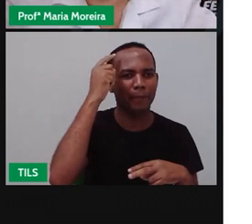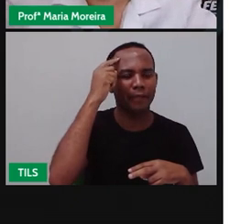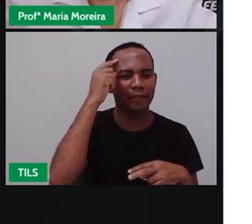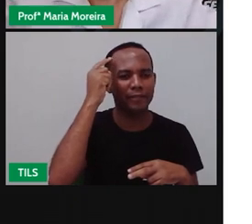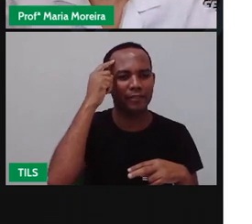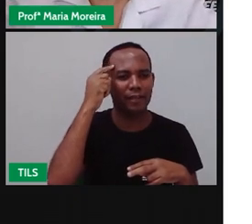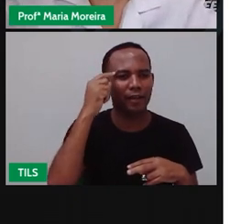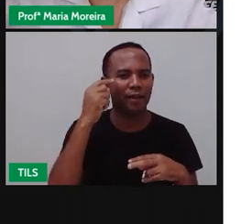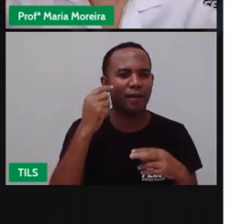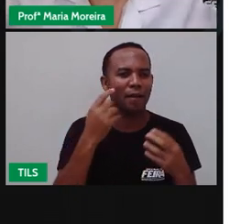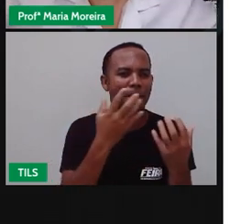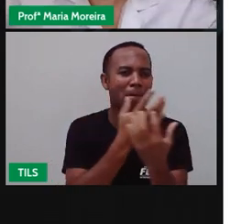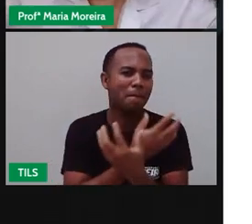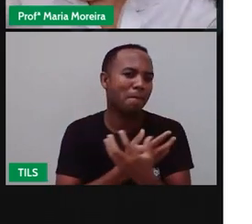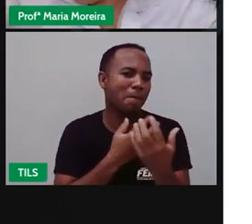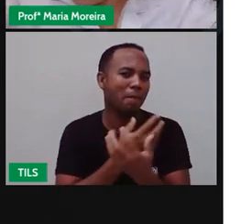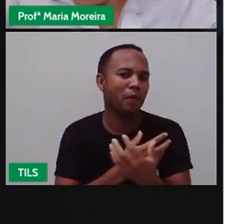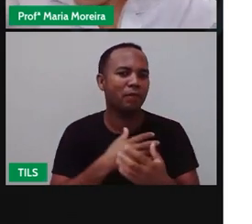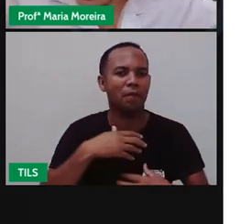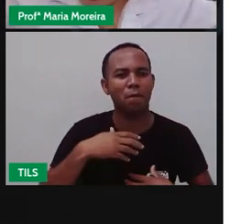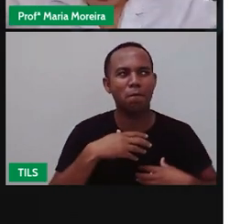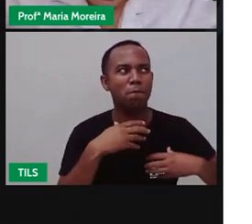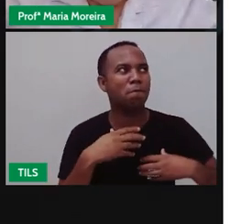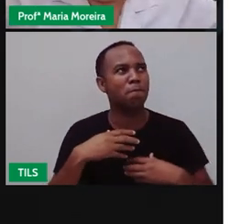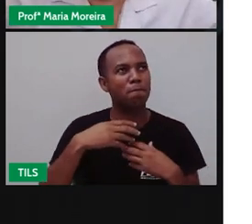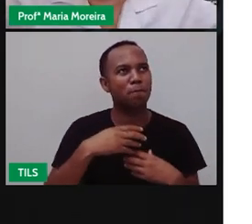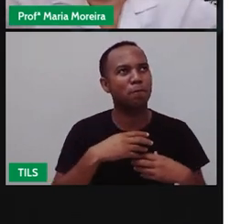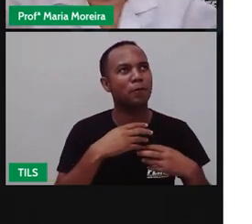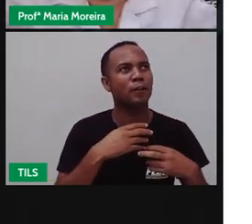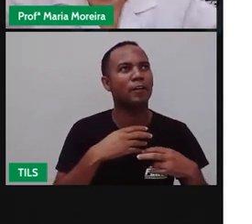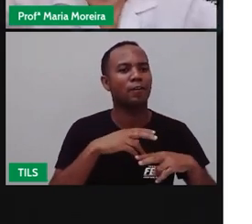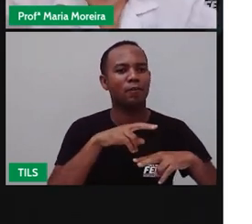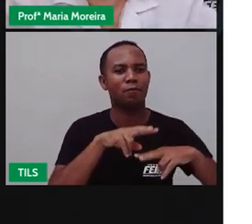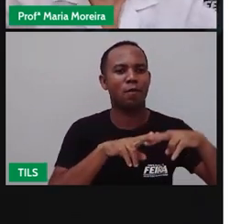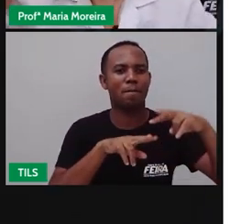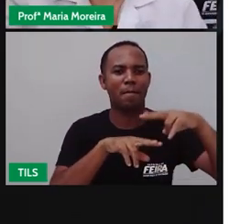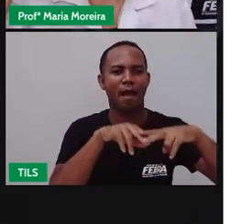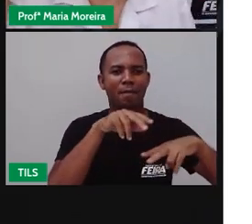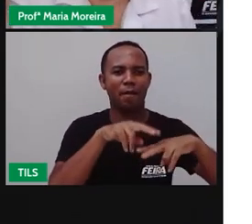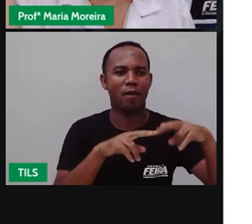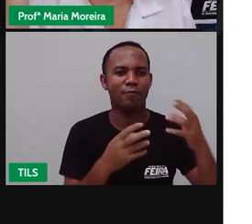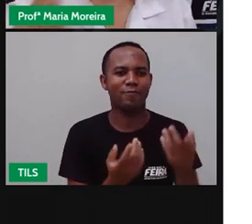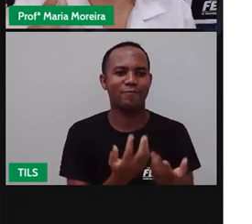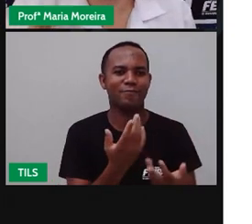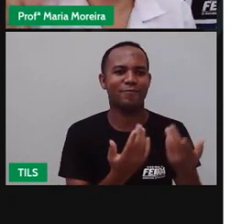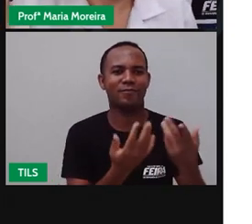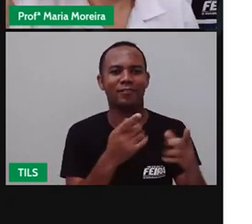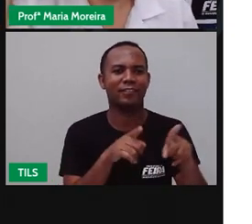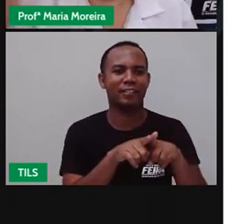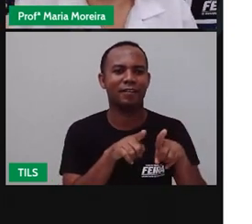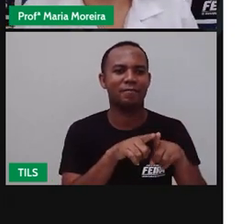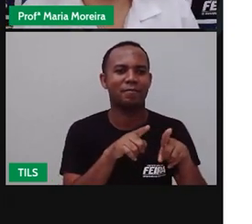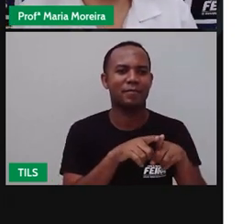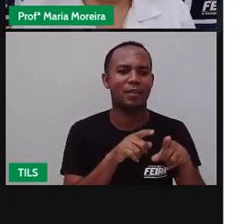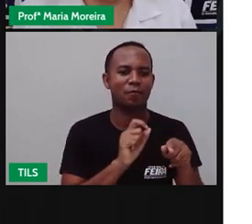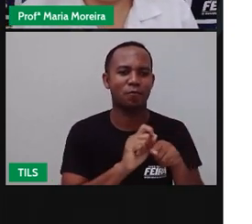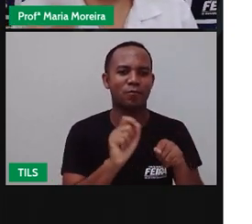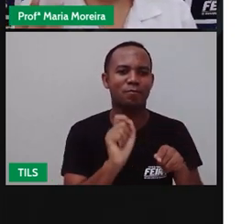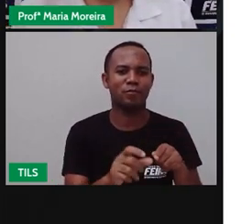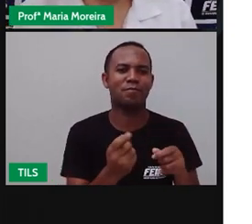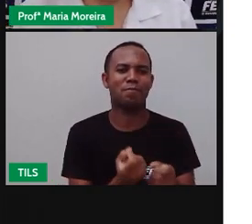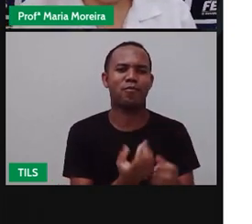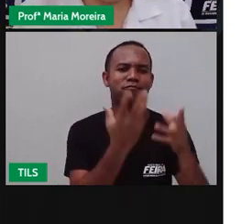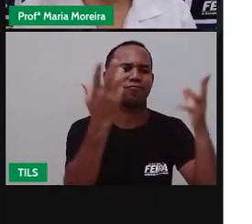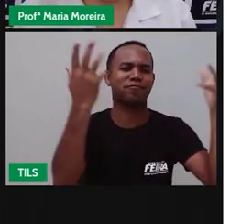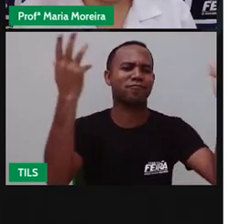forró, a gente já imagina a fogueira, o calor, a fumaça, a gente relembra o quê? Os fogos, o